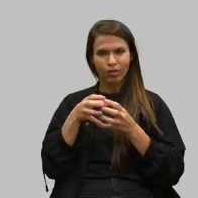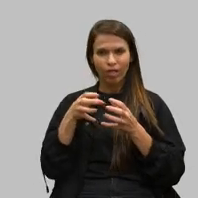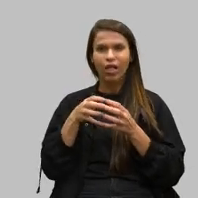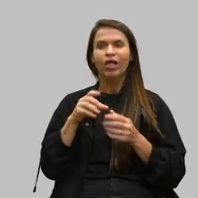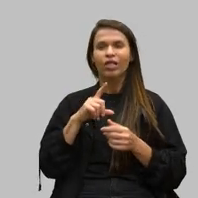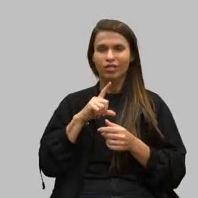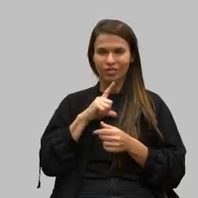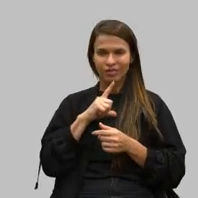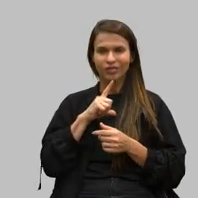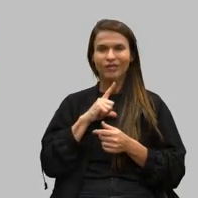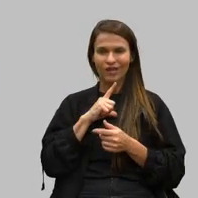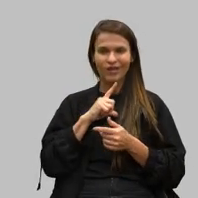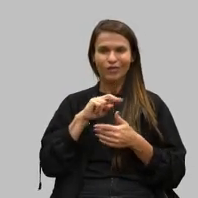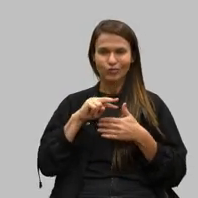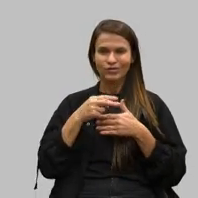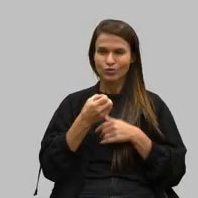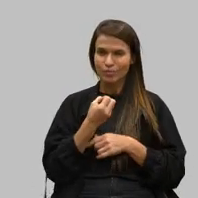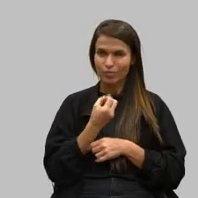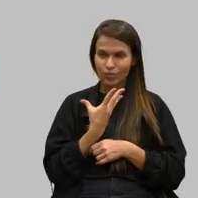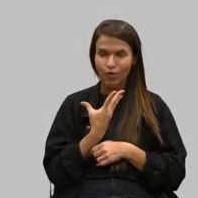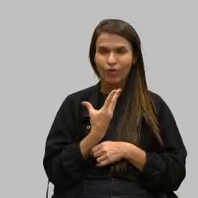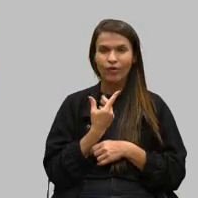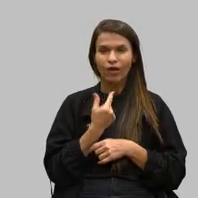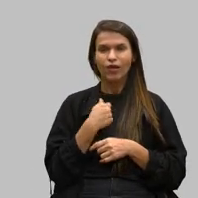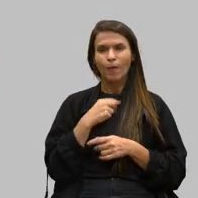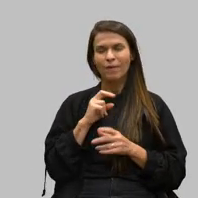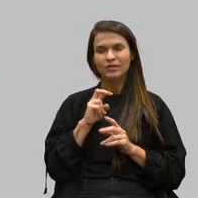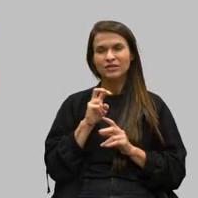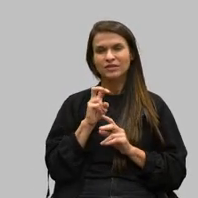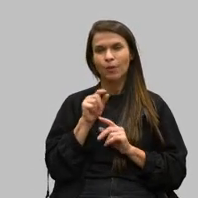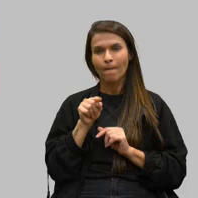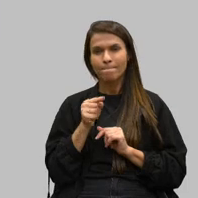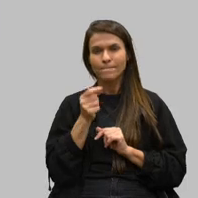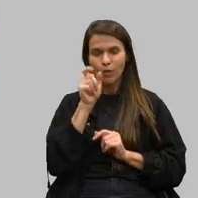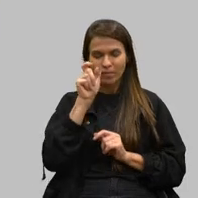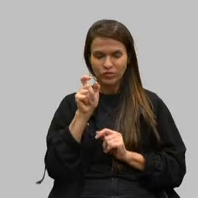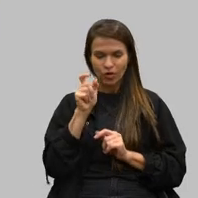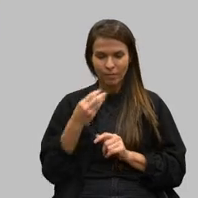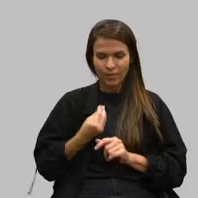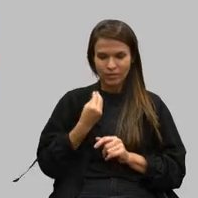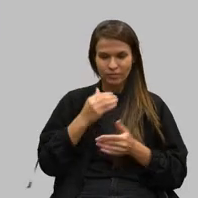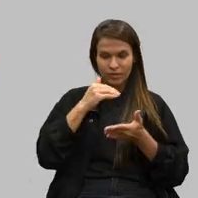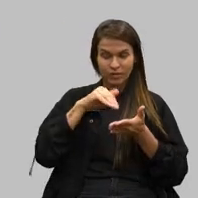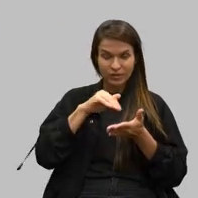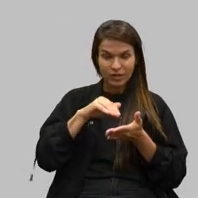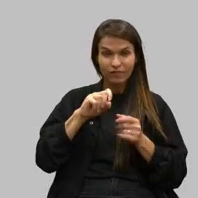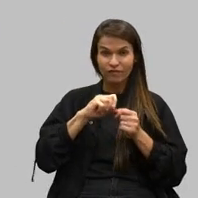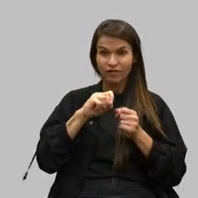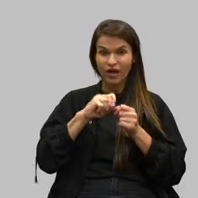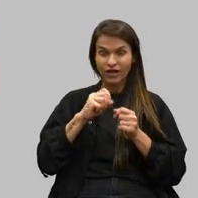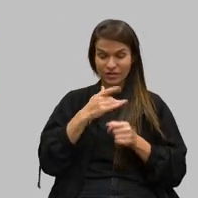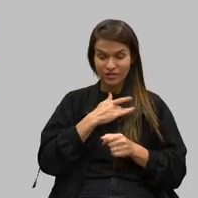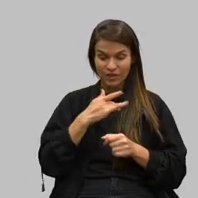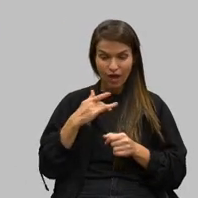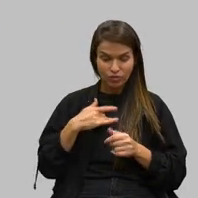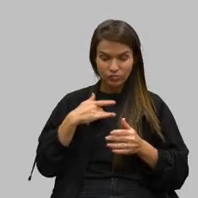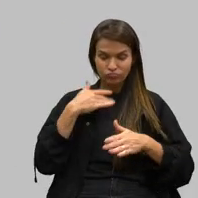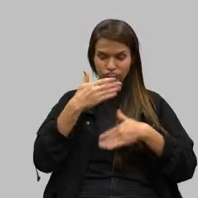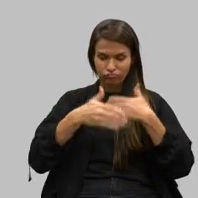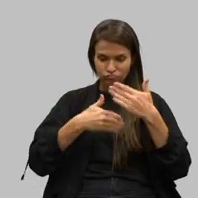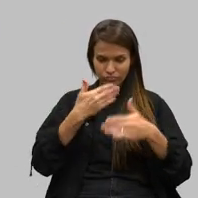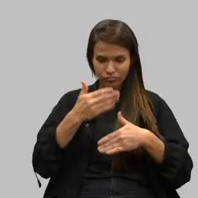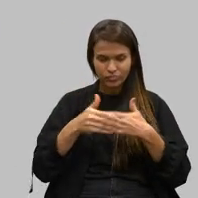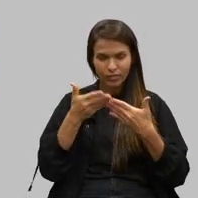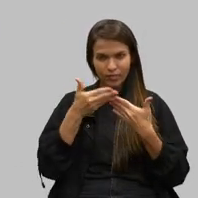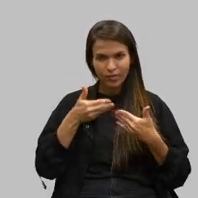mais uma vez, dizer que eu sou só um dentre mais de 5 mil pessoas da secretaria que faz essa saúde estar em movimento, está